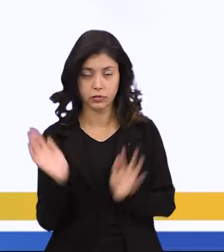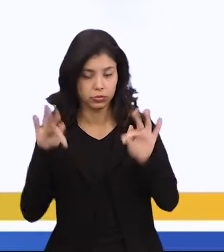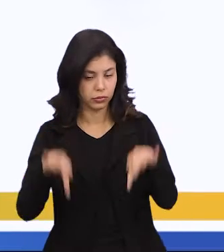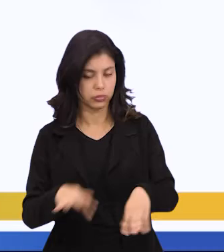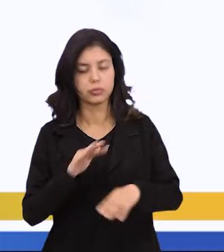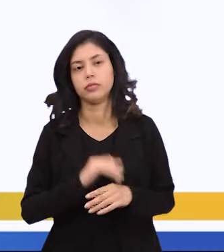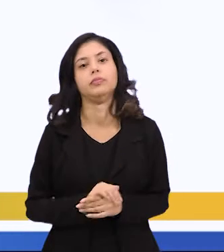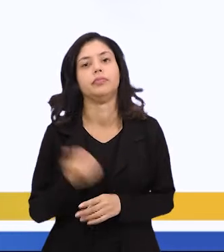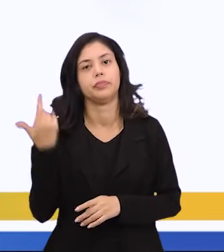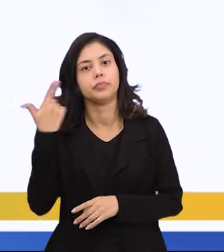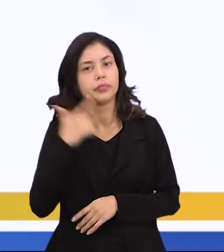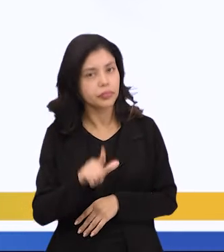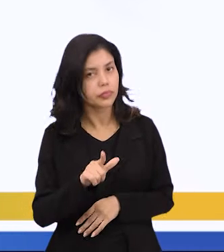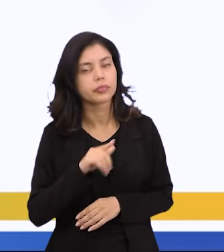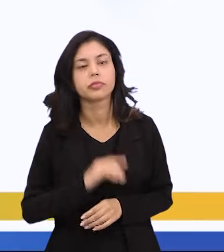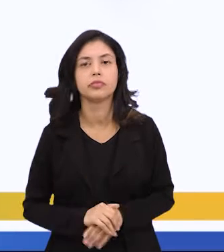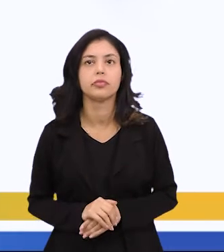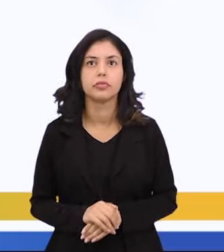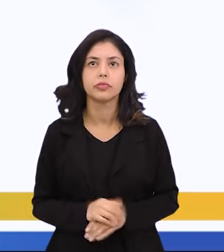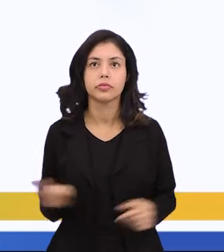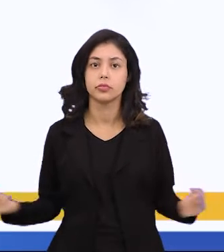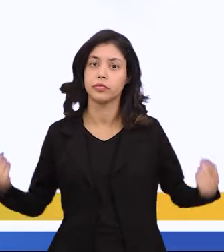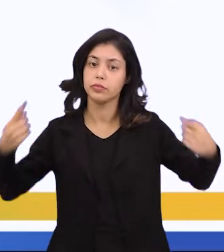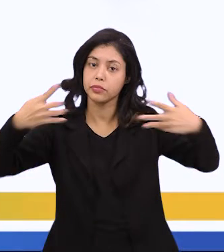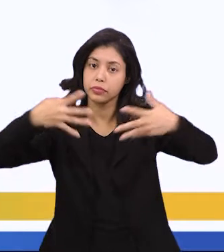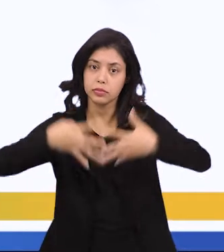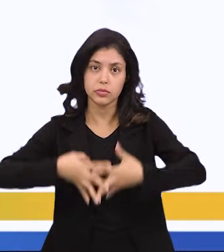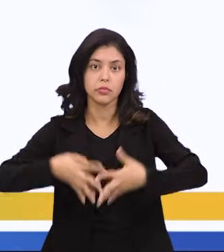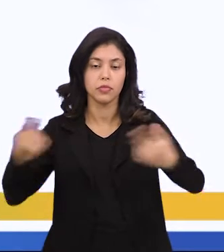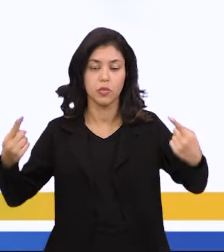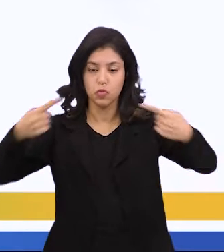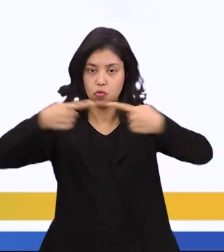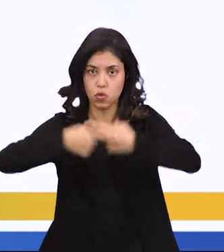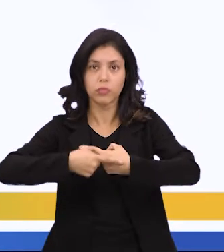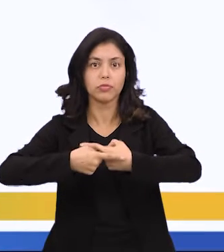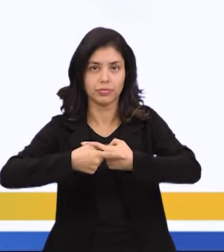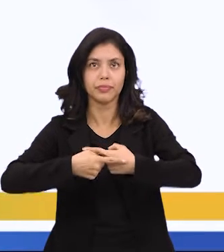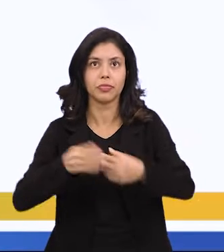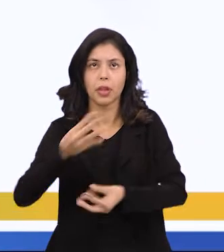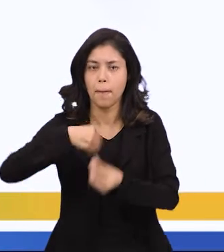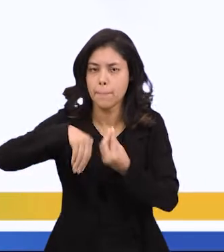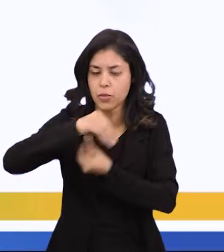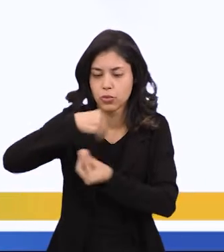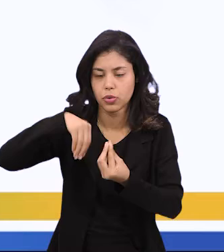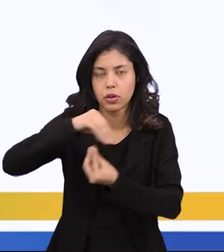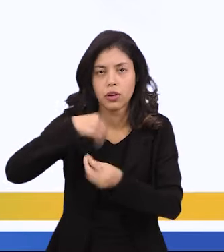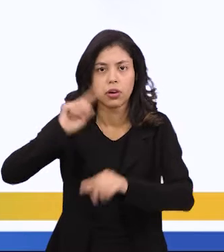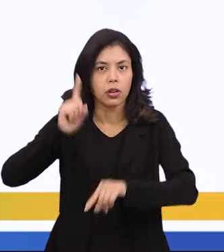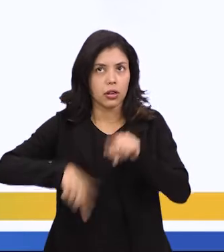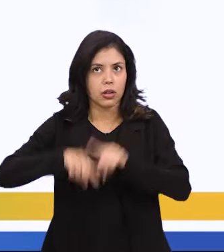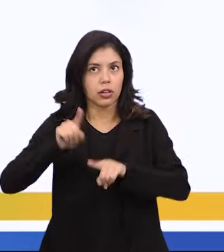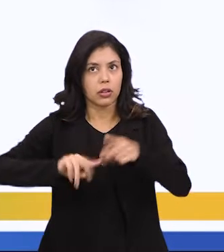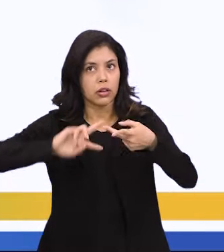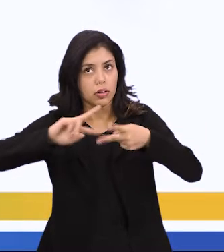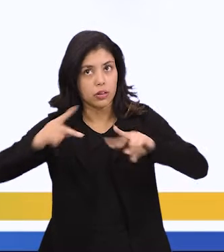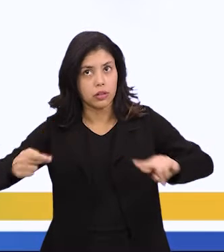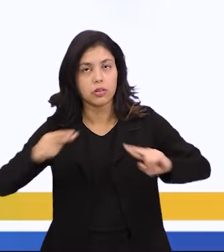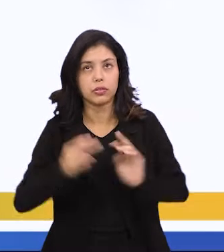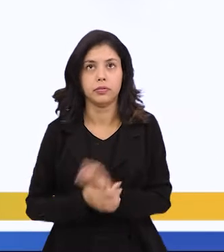e eles conseguem se intercruzar. E aí começa a misturar o material